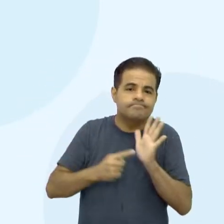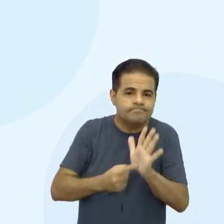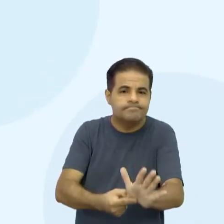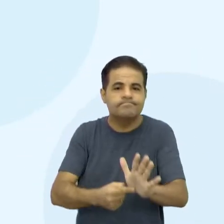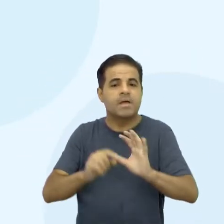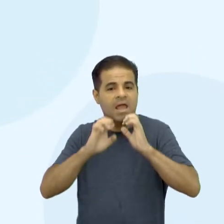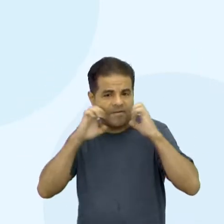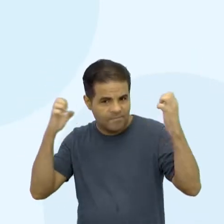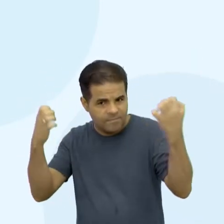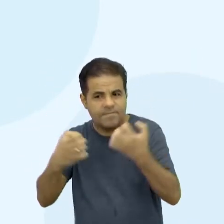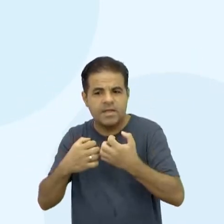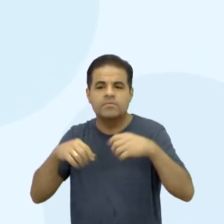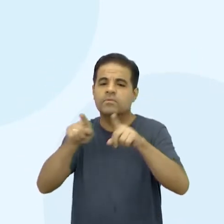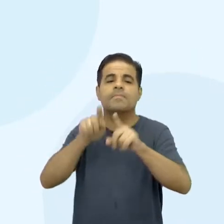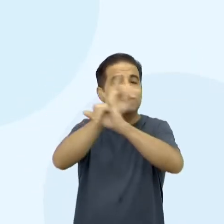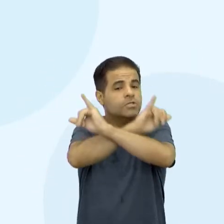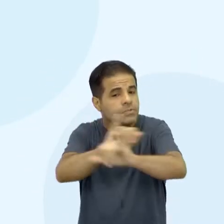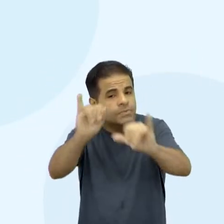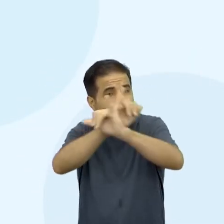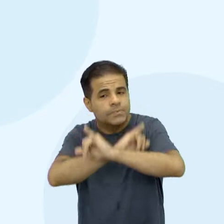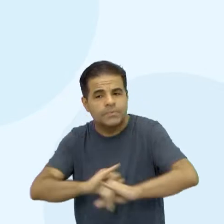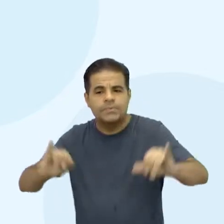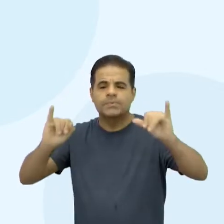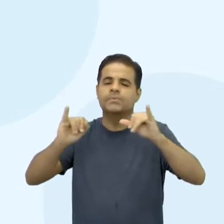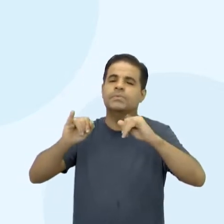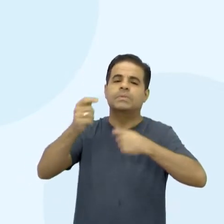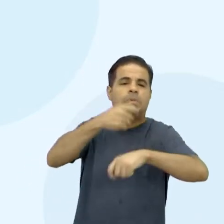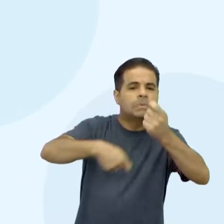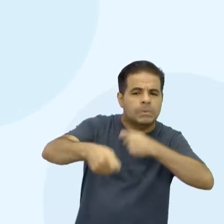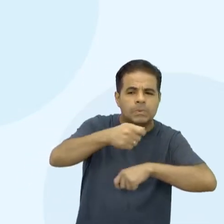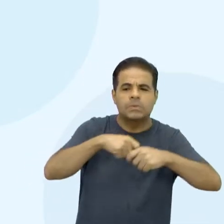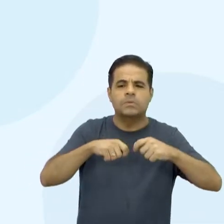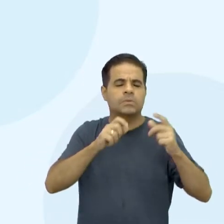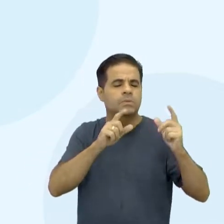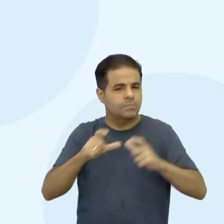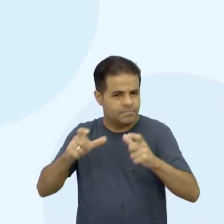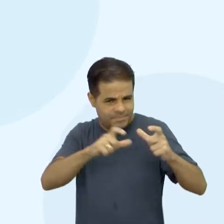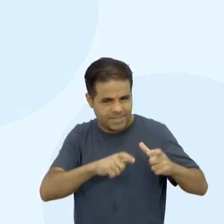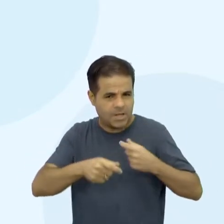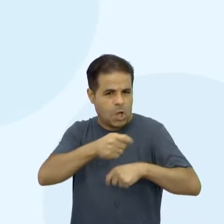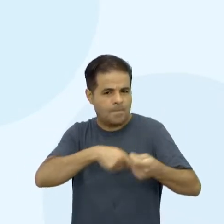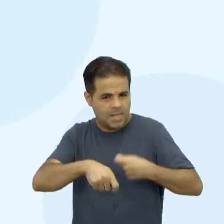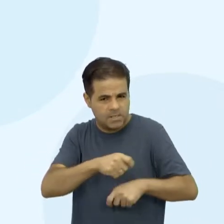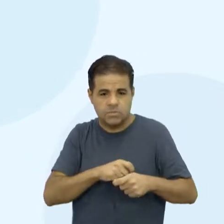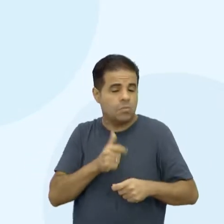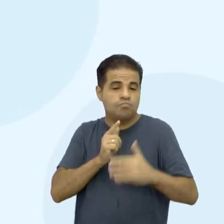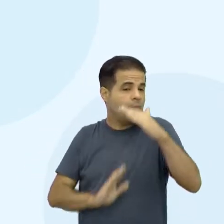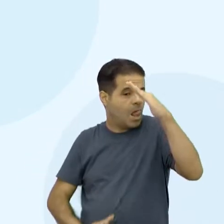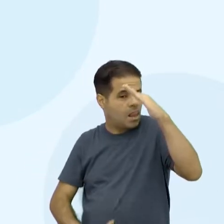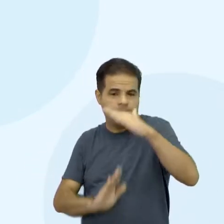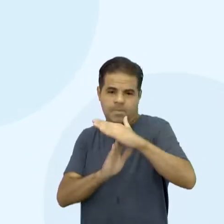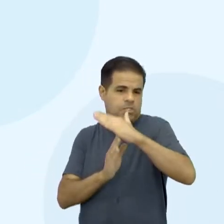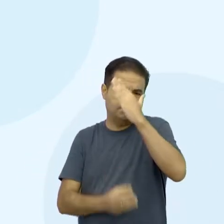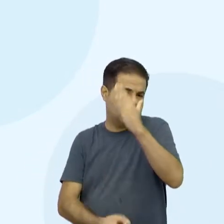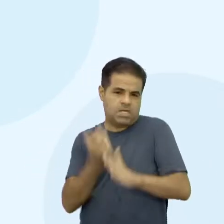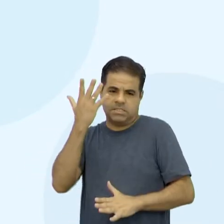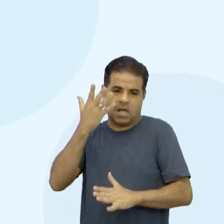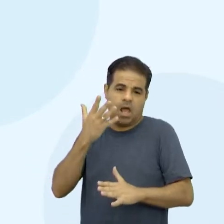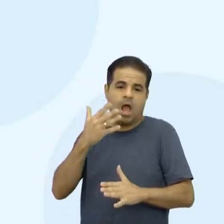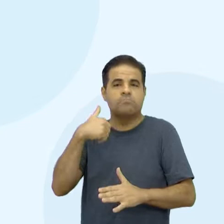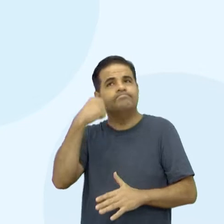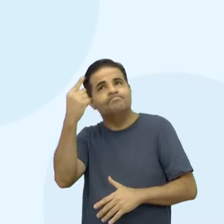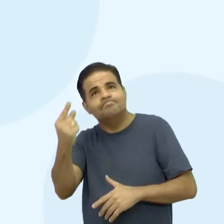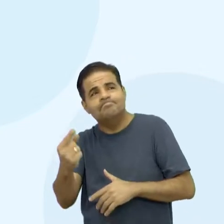em eventos e para a divulgação de estabelecimentos comerciais. No entanto, apesar de não haver um limite para a criação, é